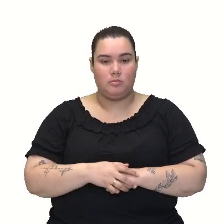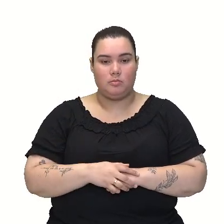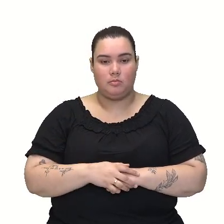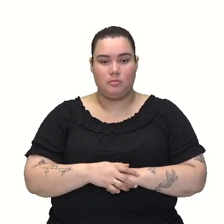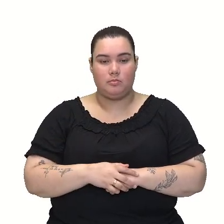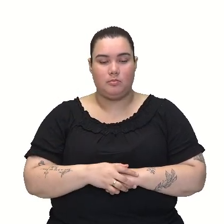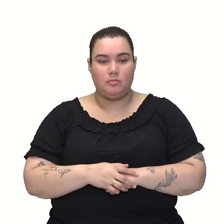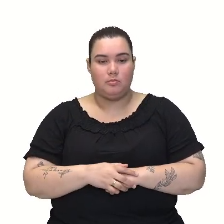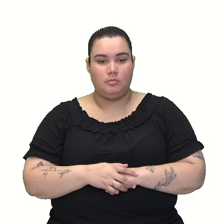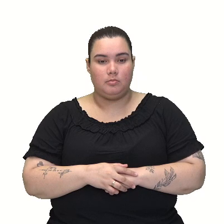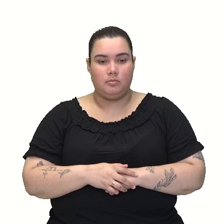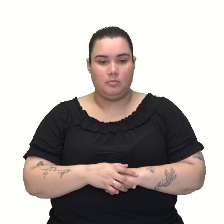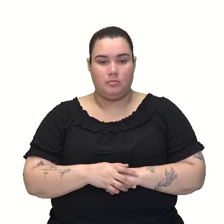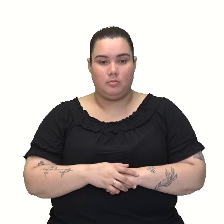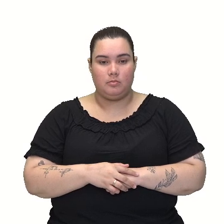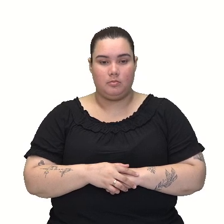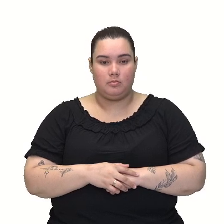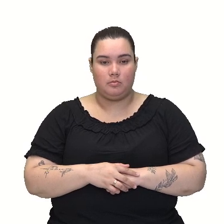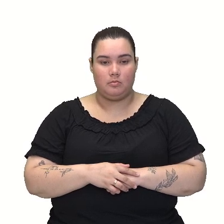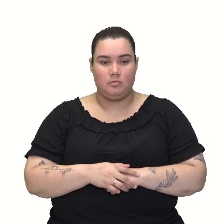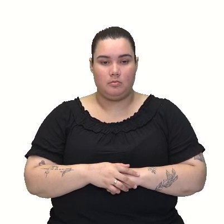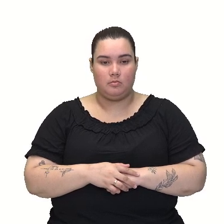valor de A, menos 1.